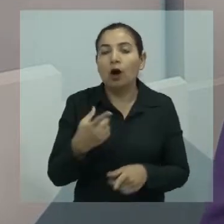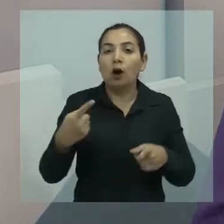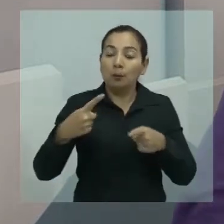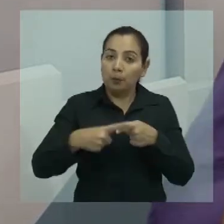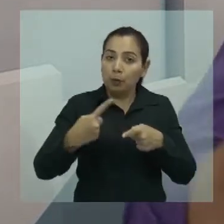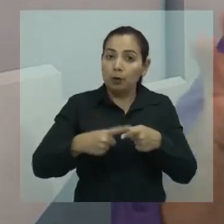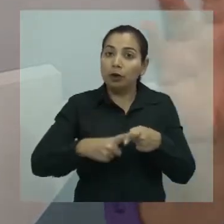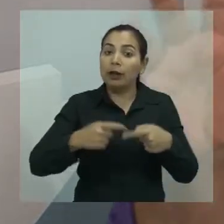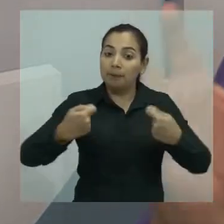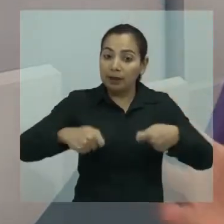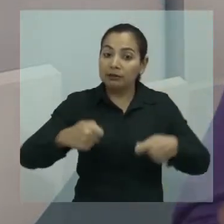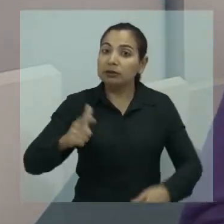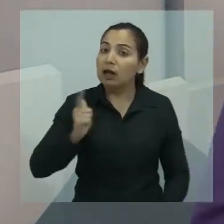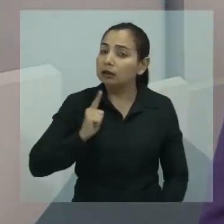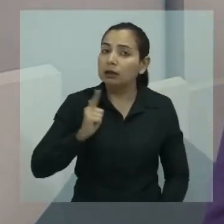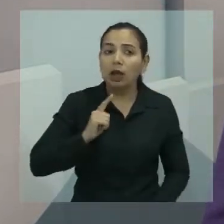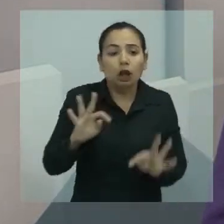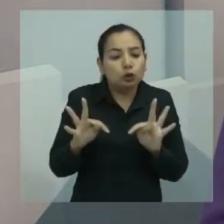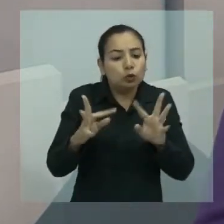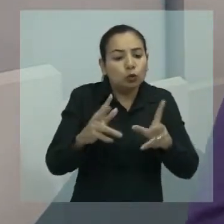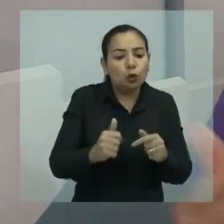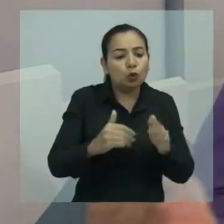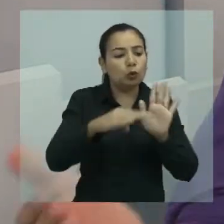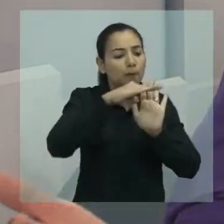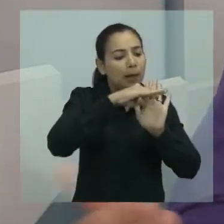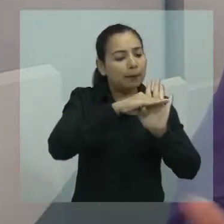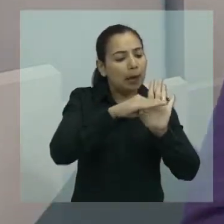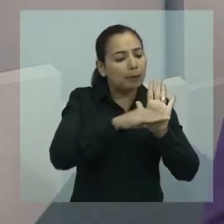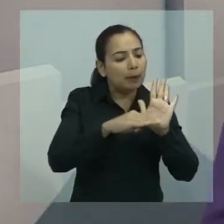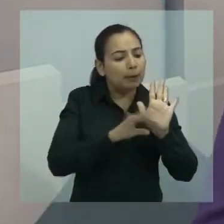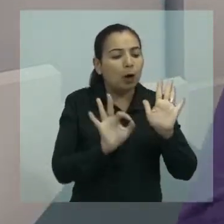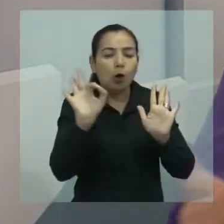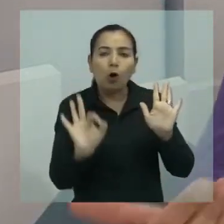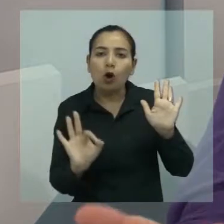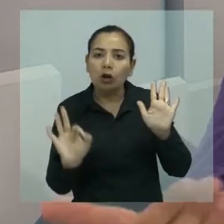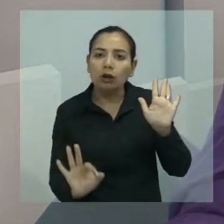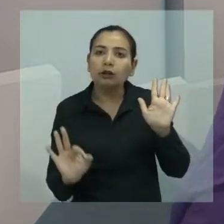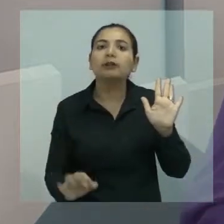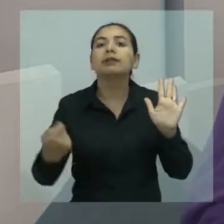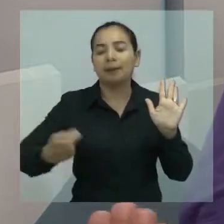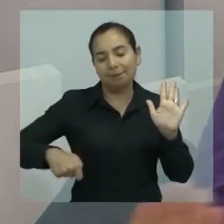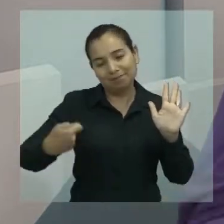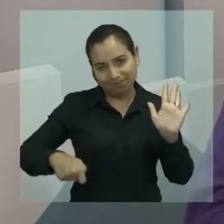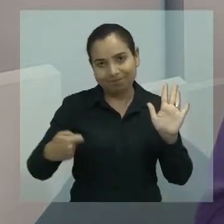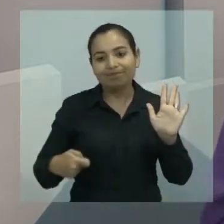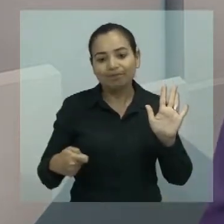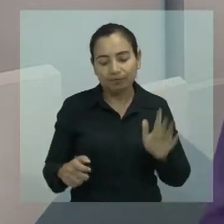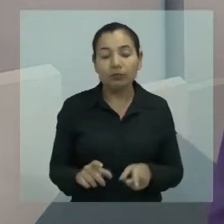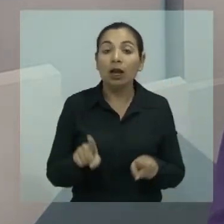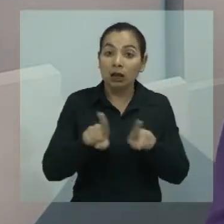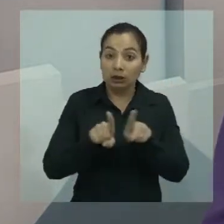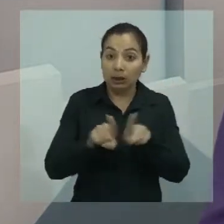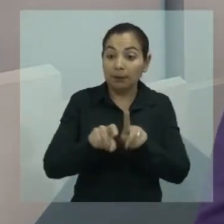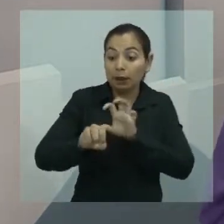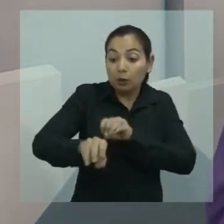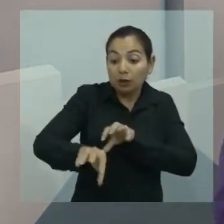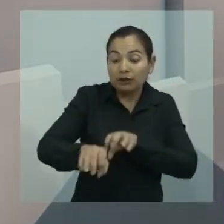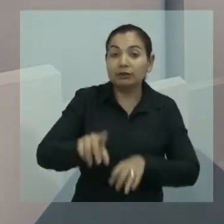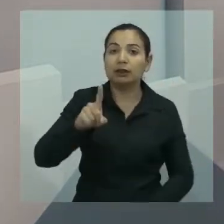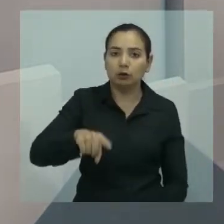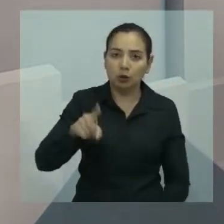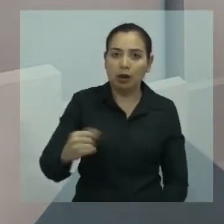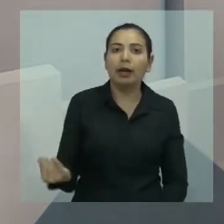né? E os estudantes, para que essa aprendizagem formal, que é típica da escola, ela precisa ter todo esse processo bem